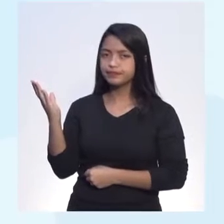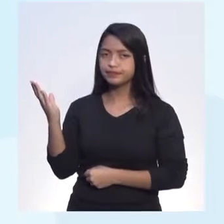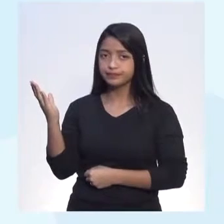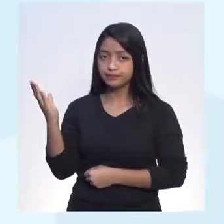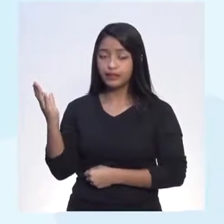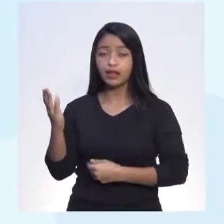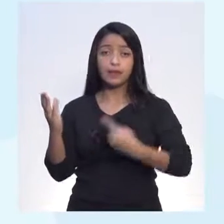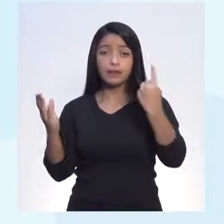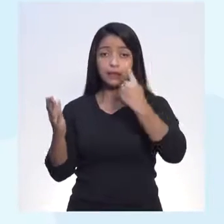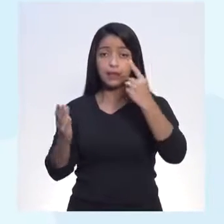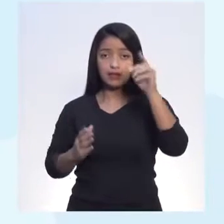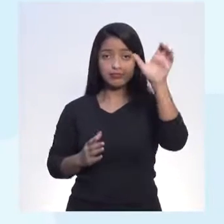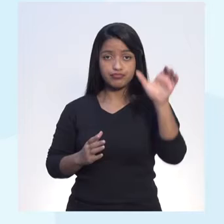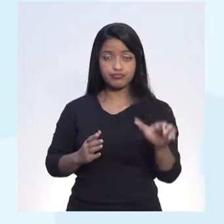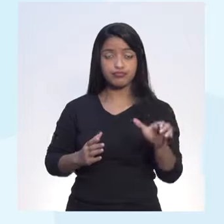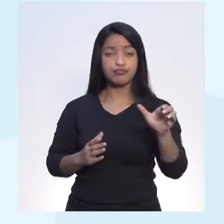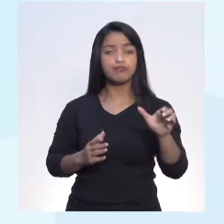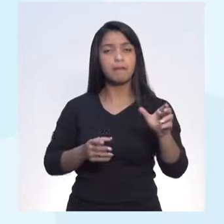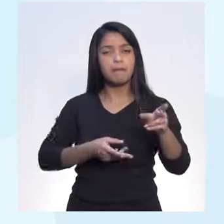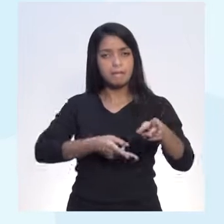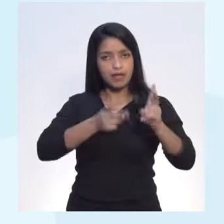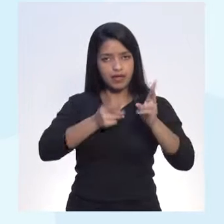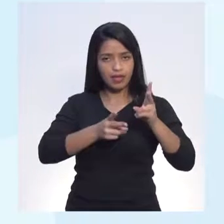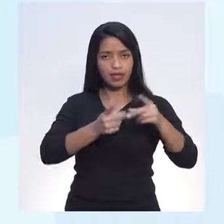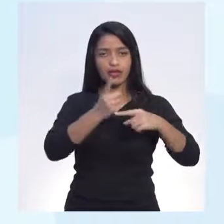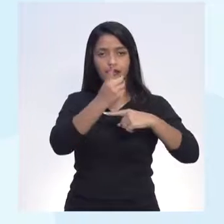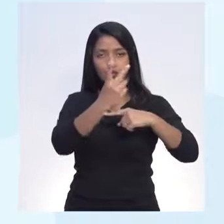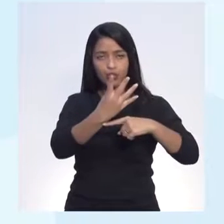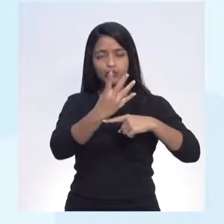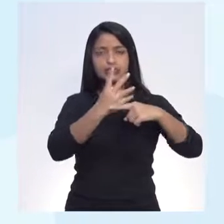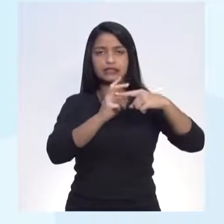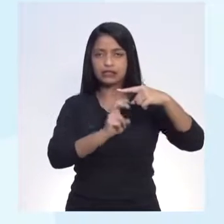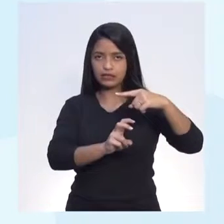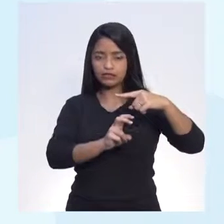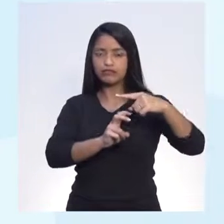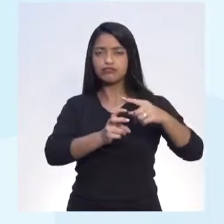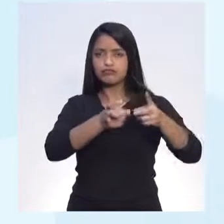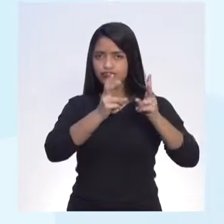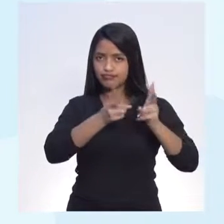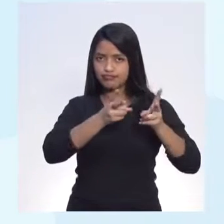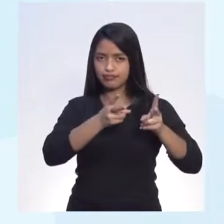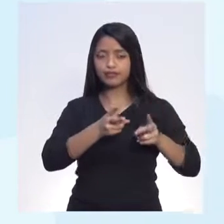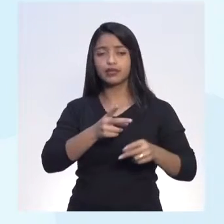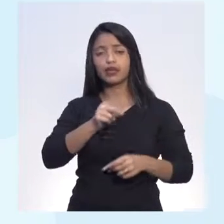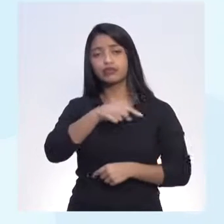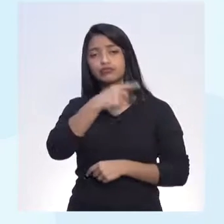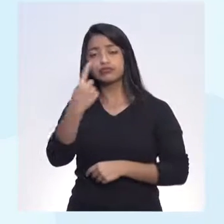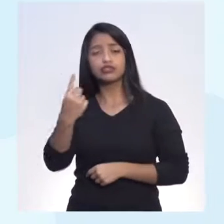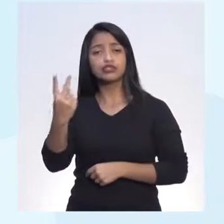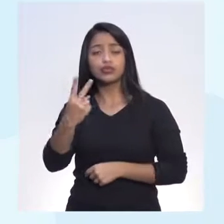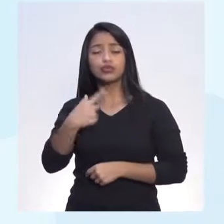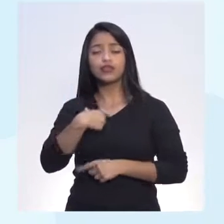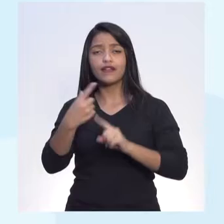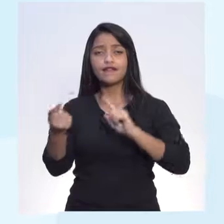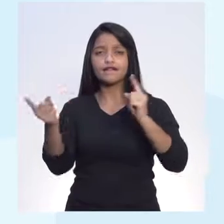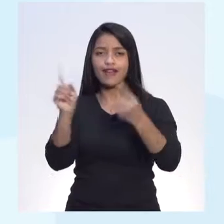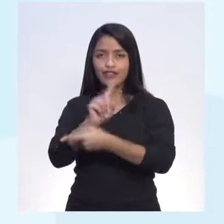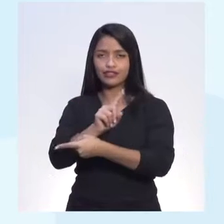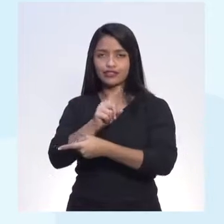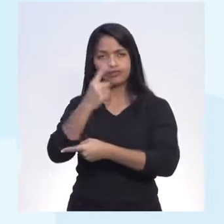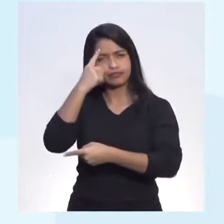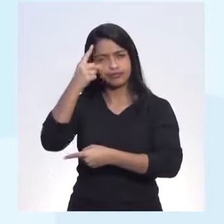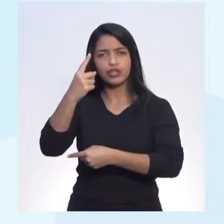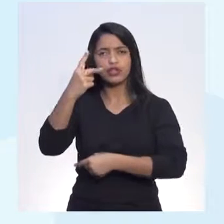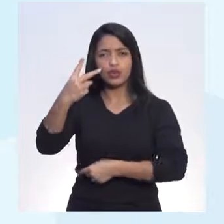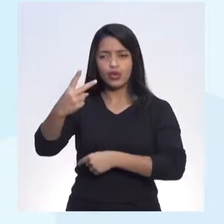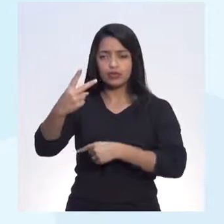primeira, 14 sobre 5, ou 14 quintos, e eu faço a inversão. O 2, ele é um número inteiro, então